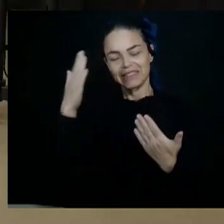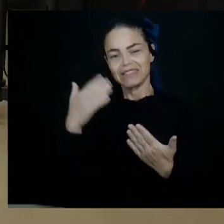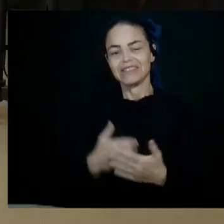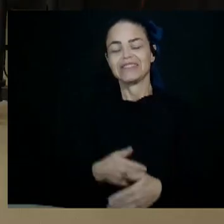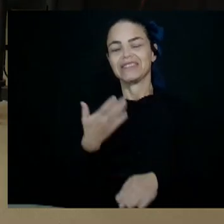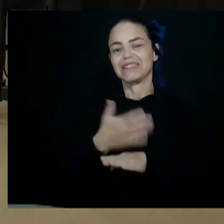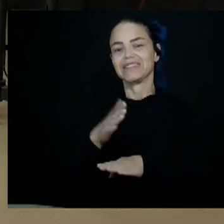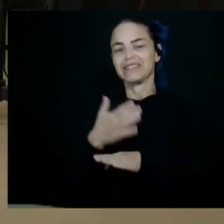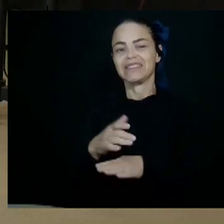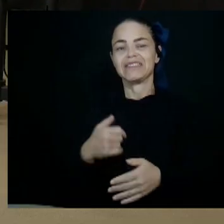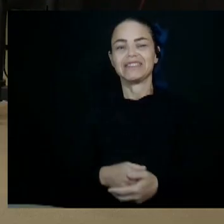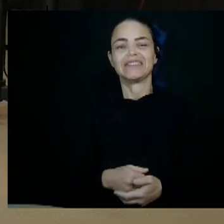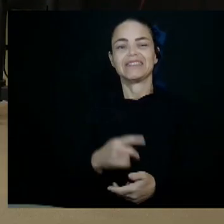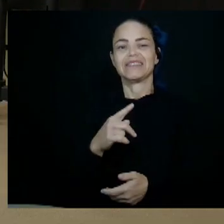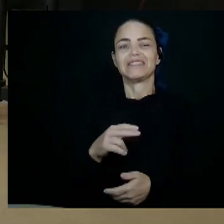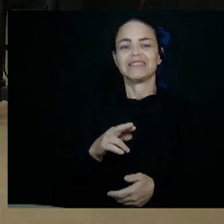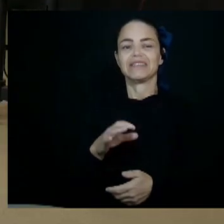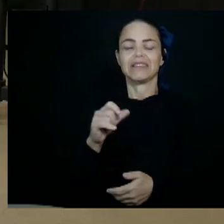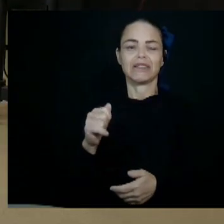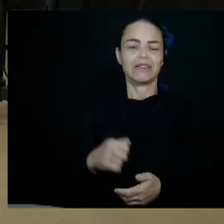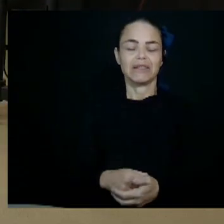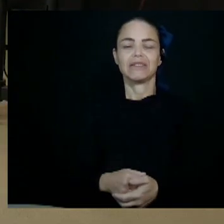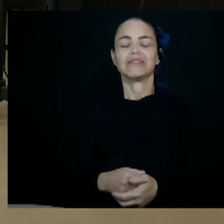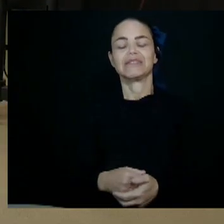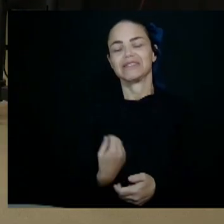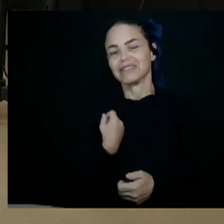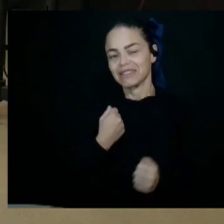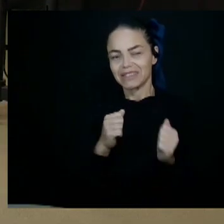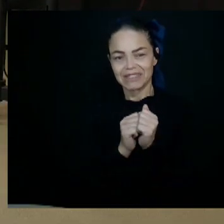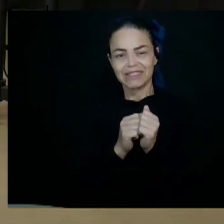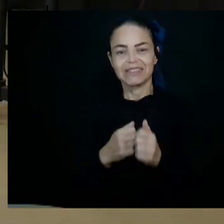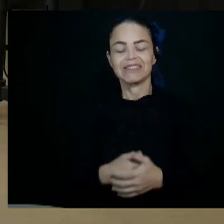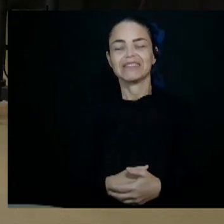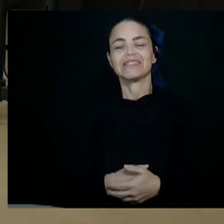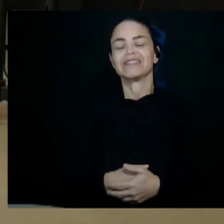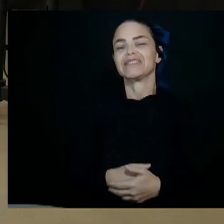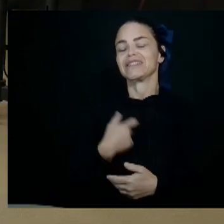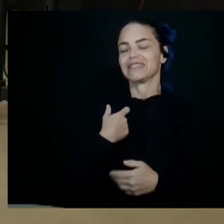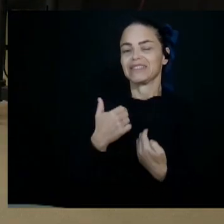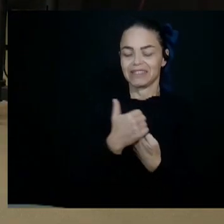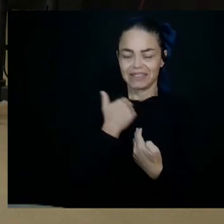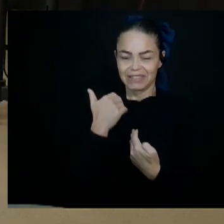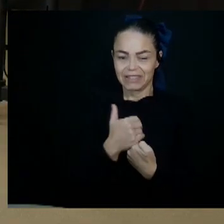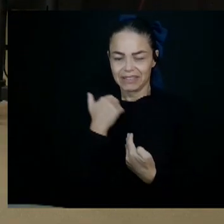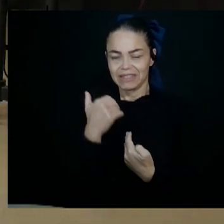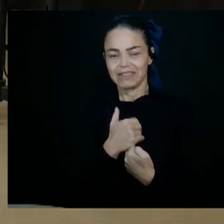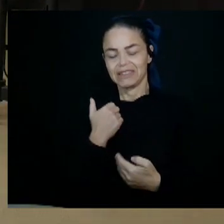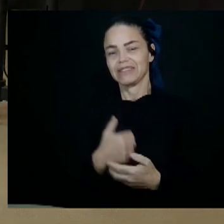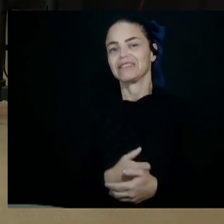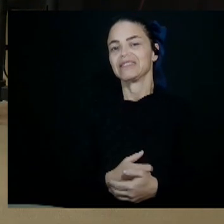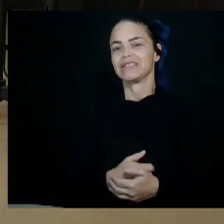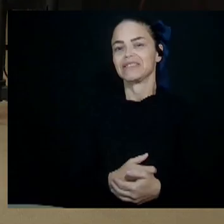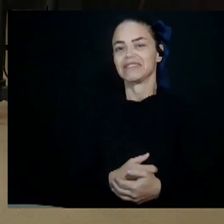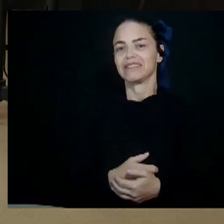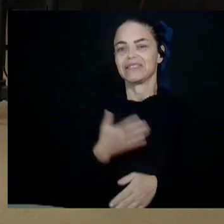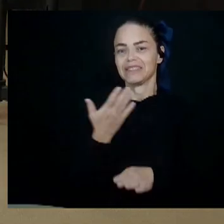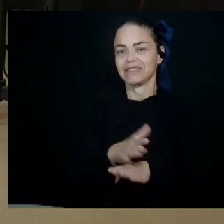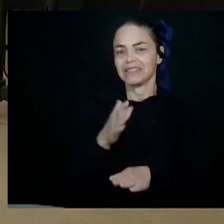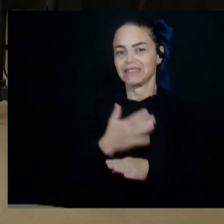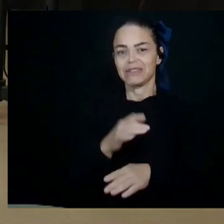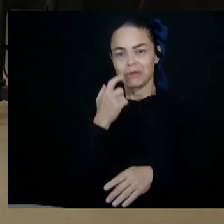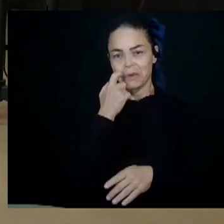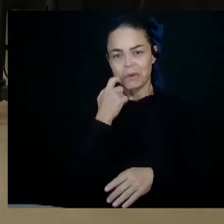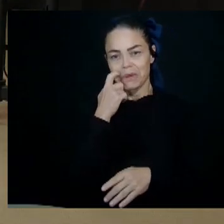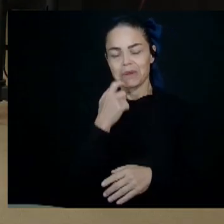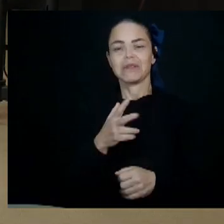participação. Priscila, obrigada por estar com a gente, por nos orientar e por fazer parte aqui do Estúdio Câmara